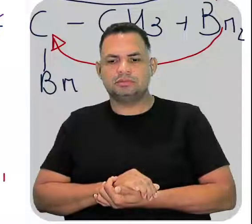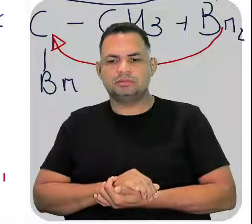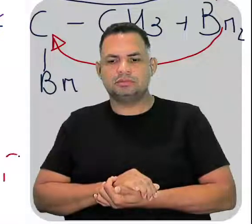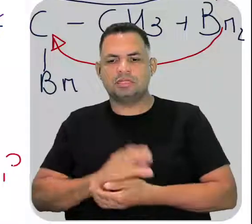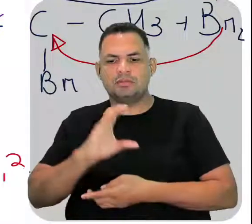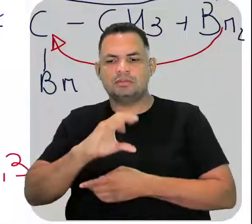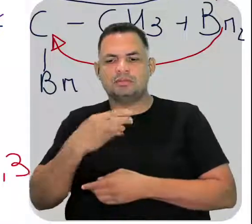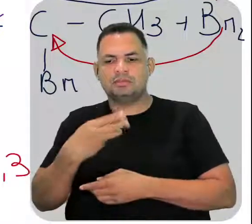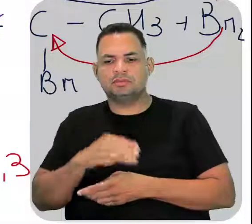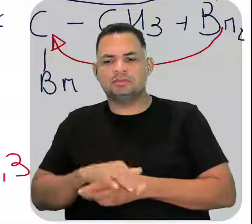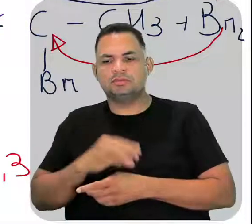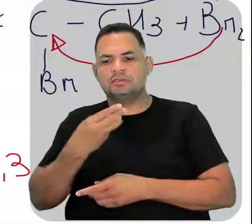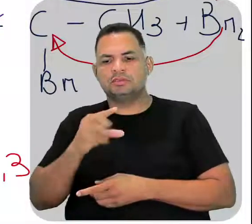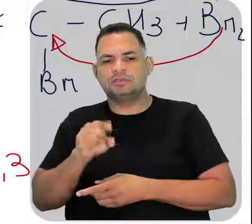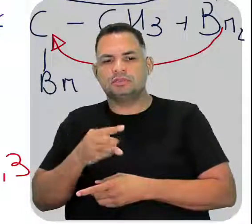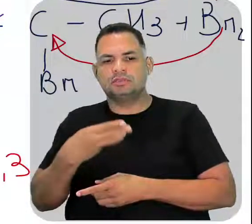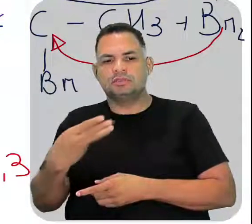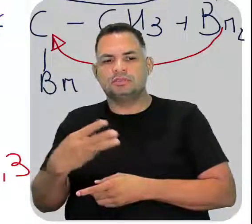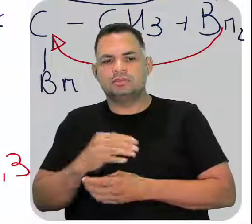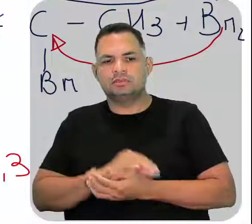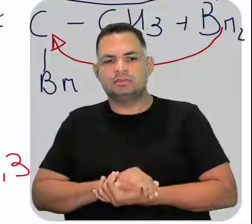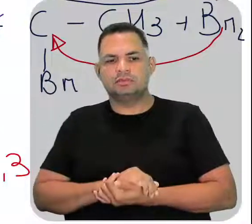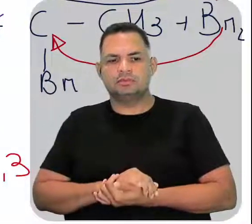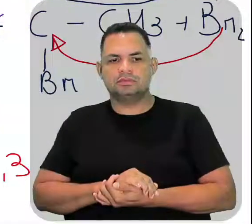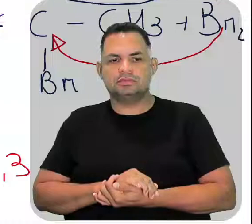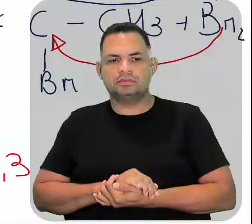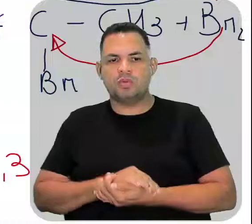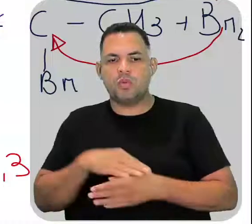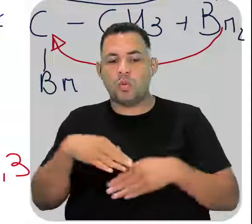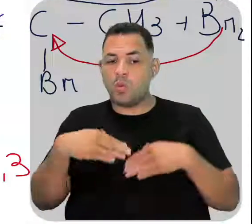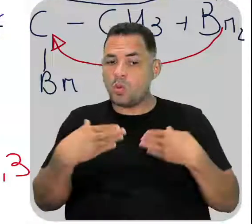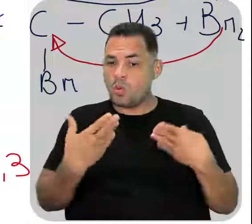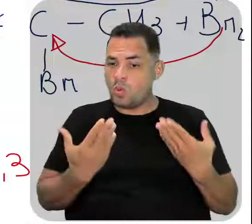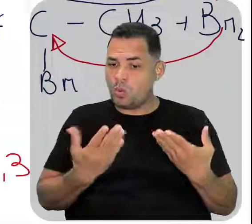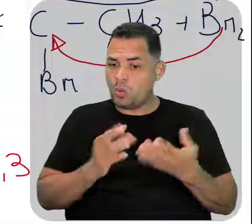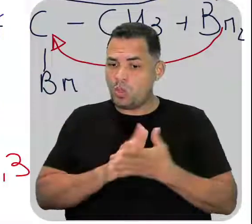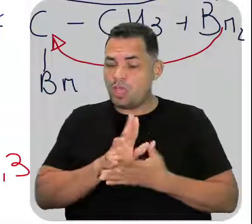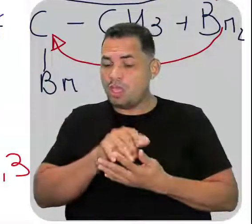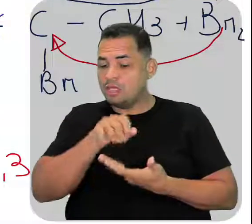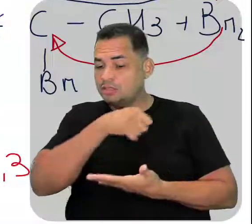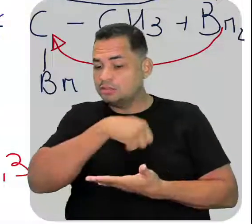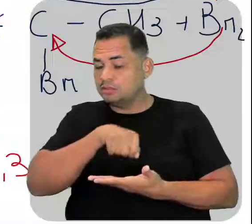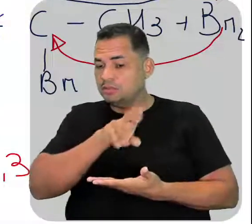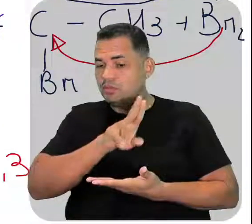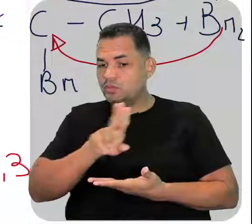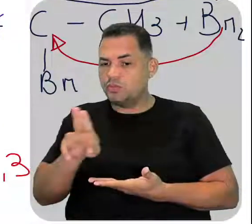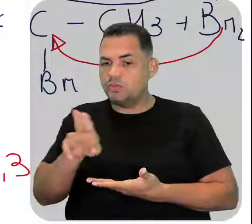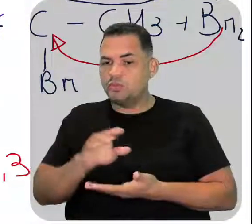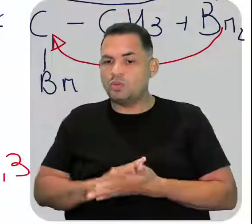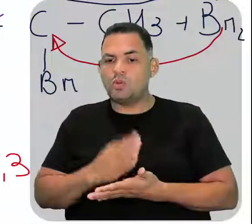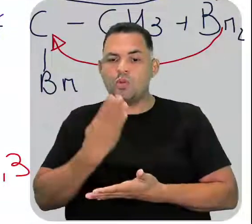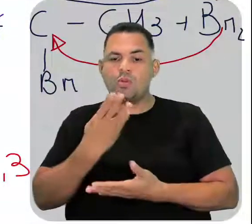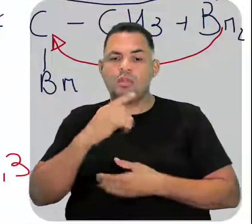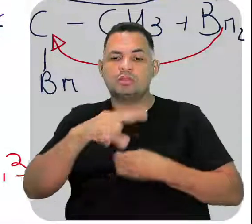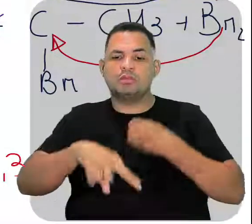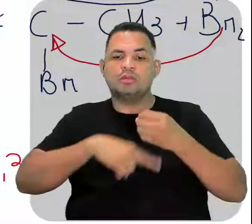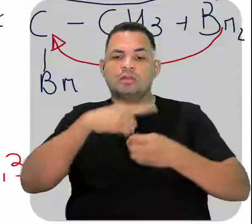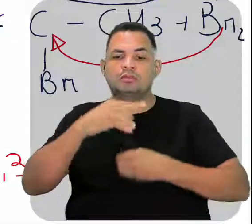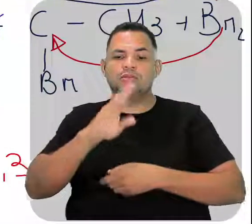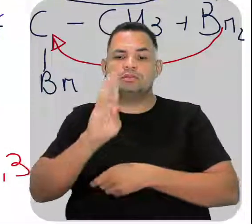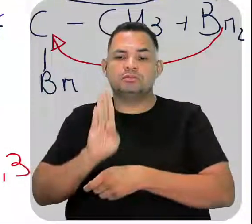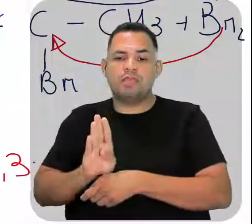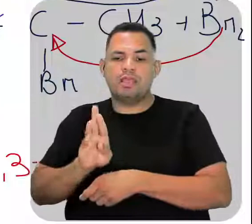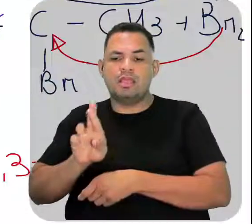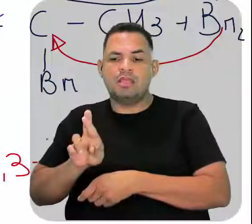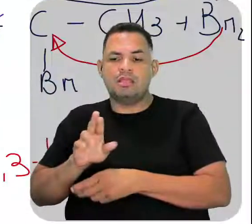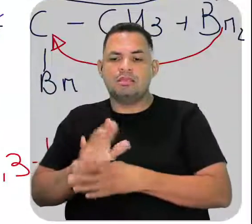então 3,3. E aí, quando a gente for dar o nome, como são 4 átomos de bromo, vai vir o